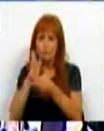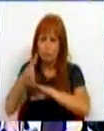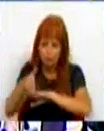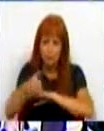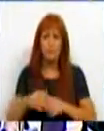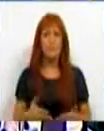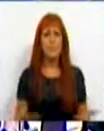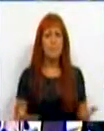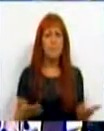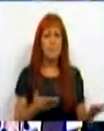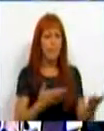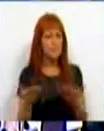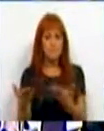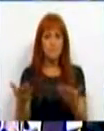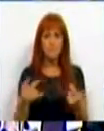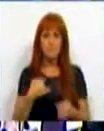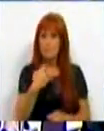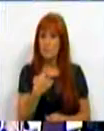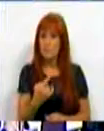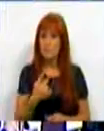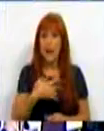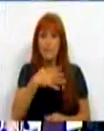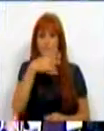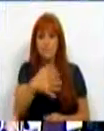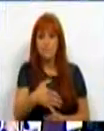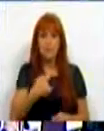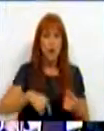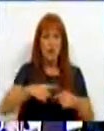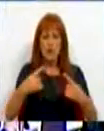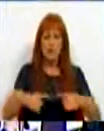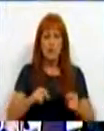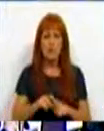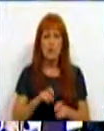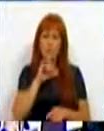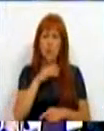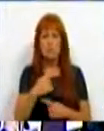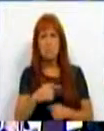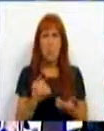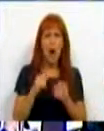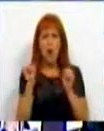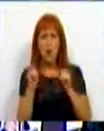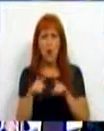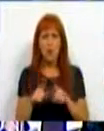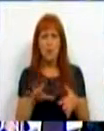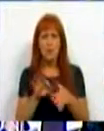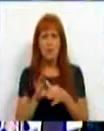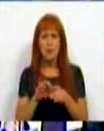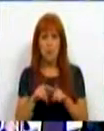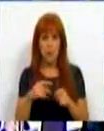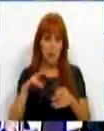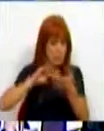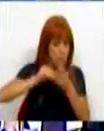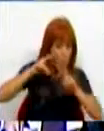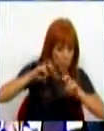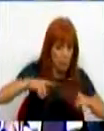intervenções. E, portanto, dizendo isto, eu quero dizer que nós temos aqui, podendo ter um acordo relativamente ao